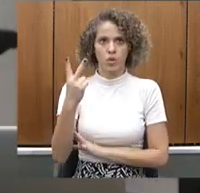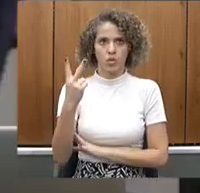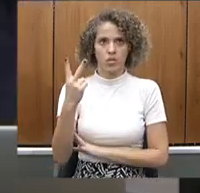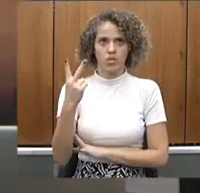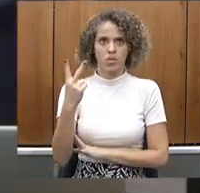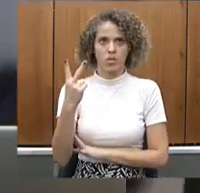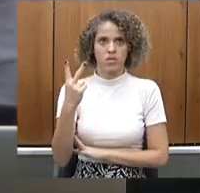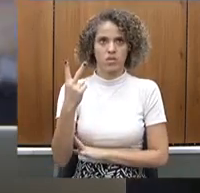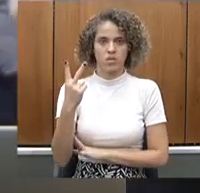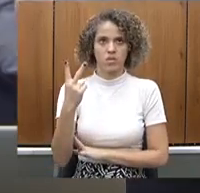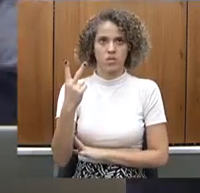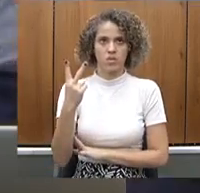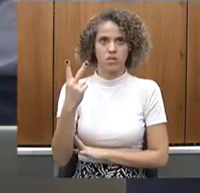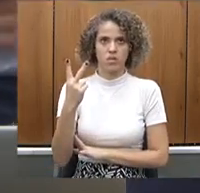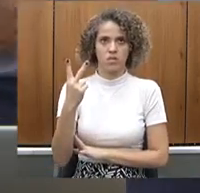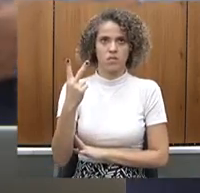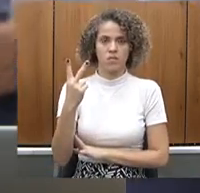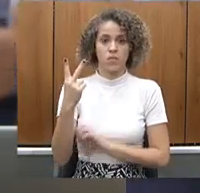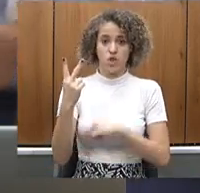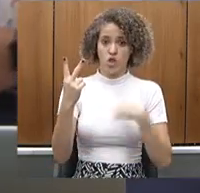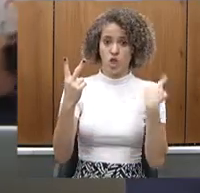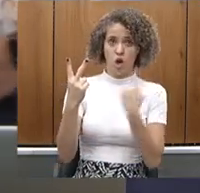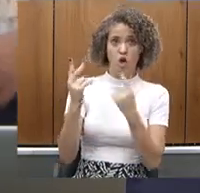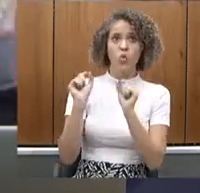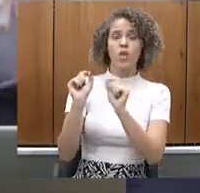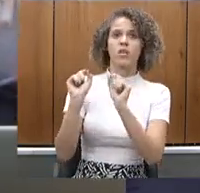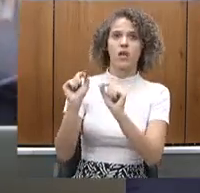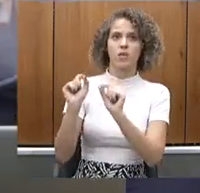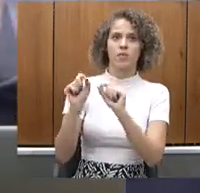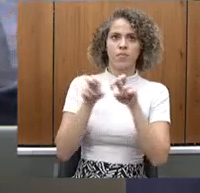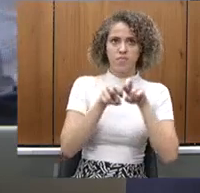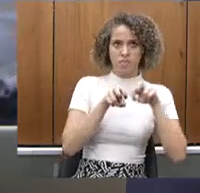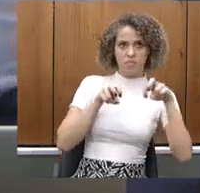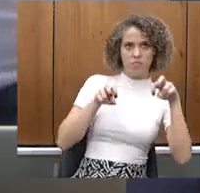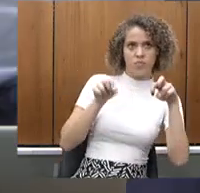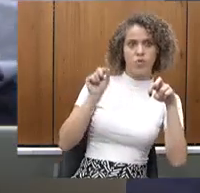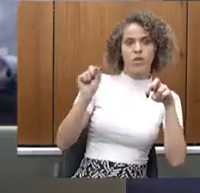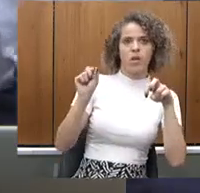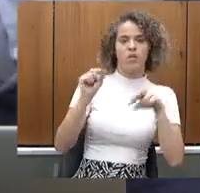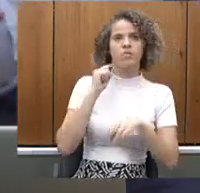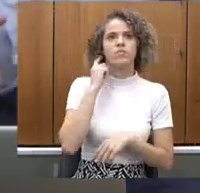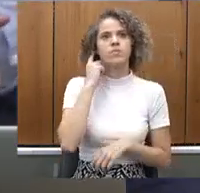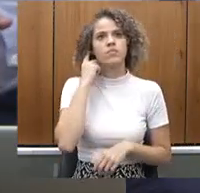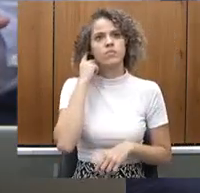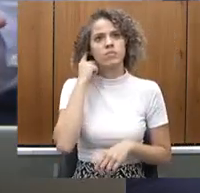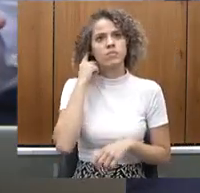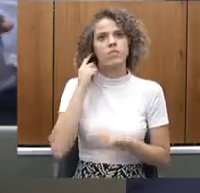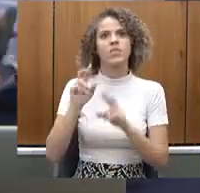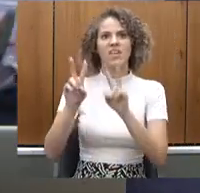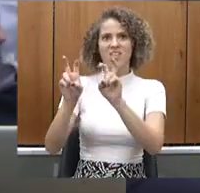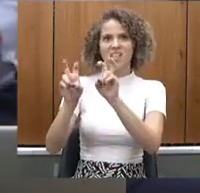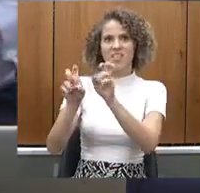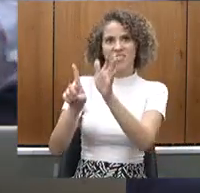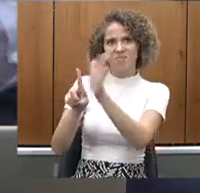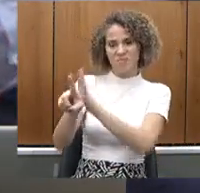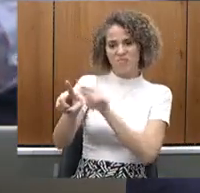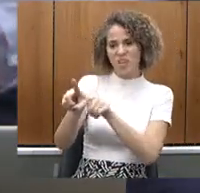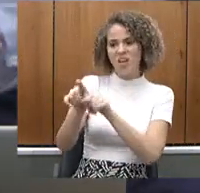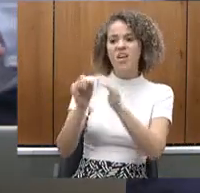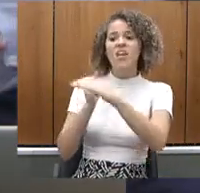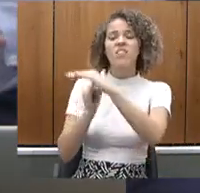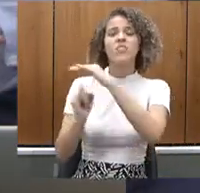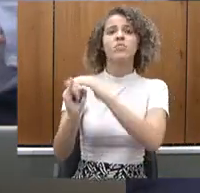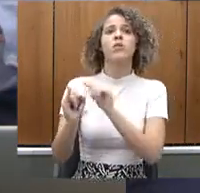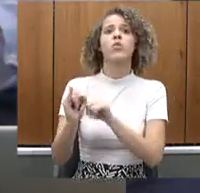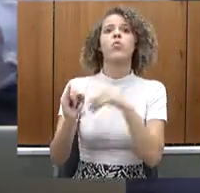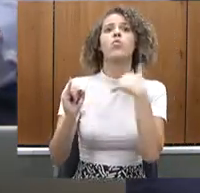nós aqui estamos afastando aqui da pergunta os investimentos